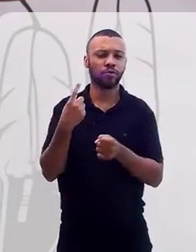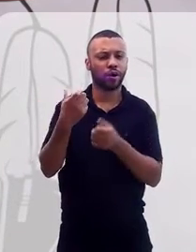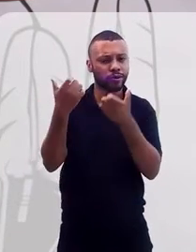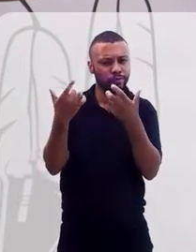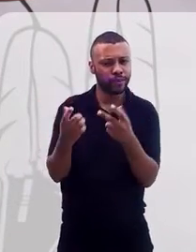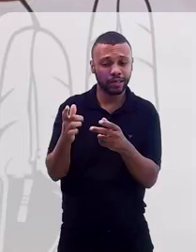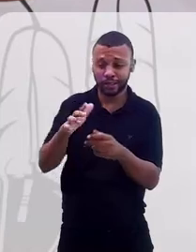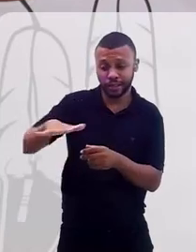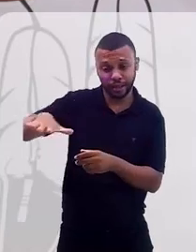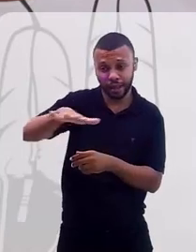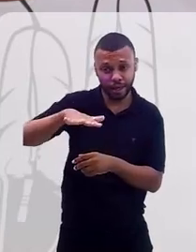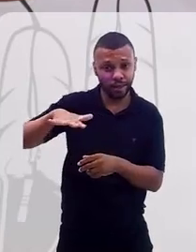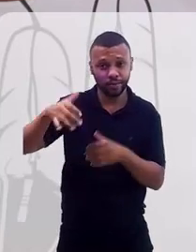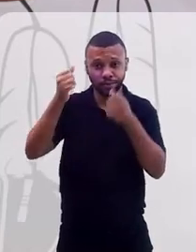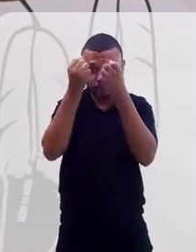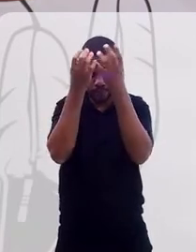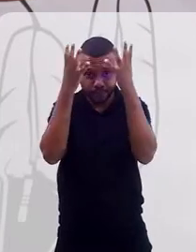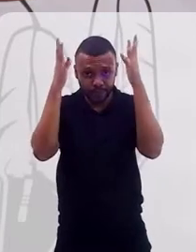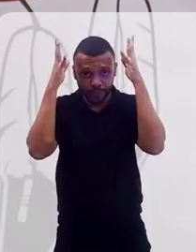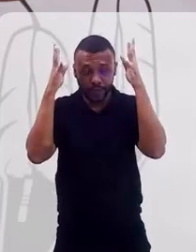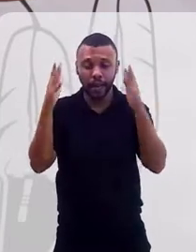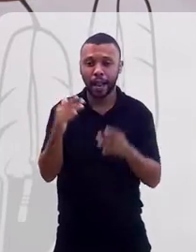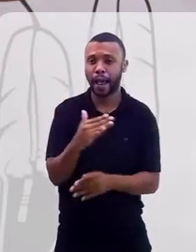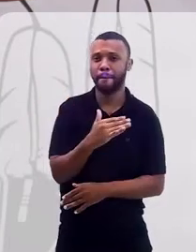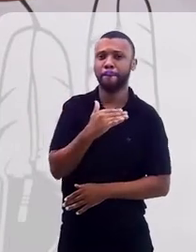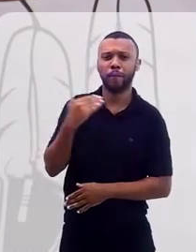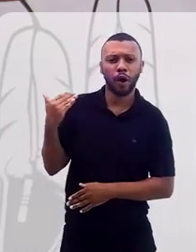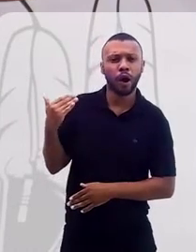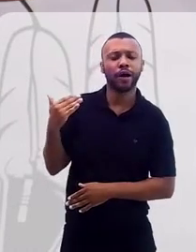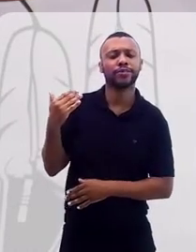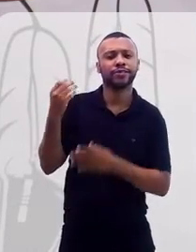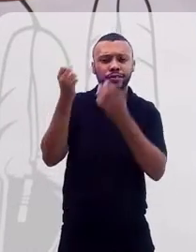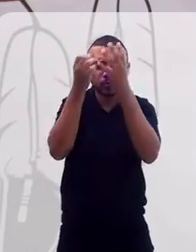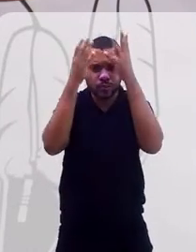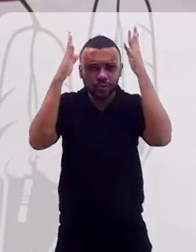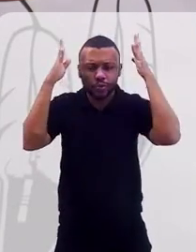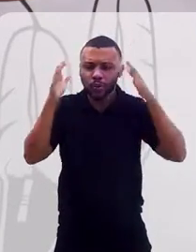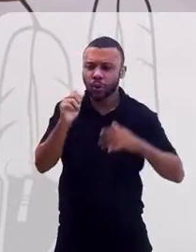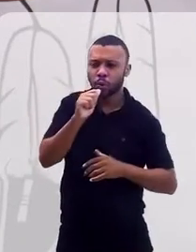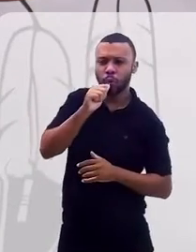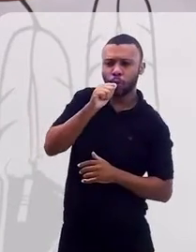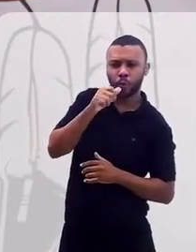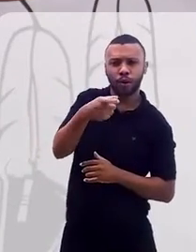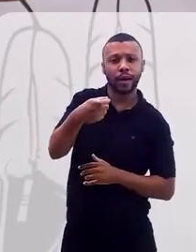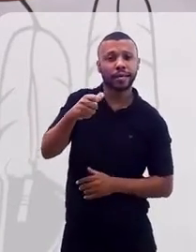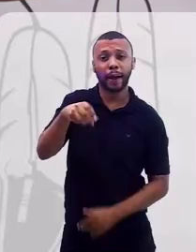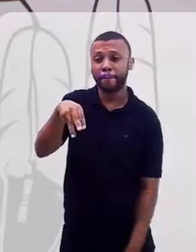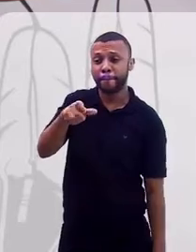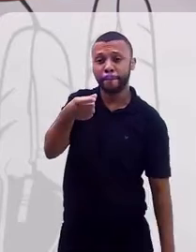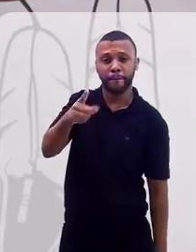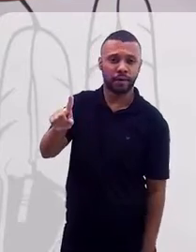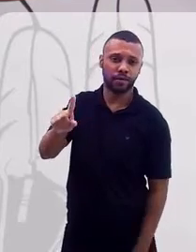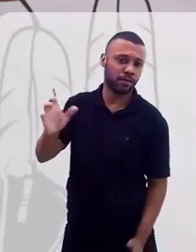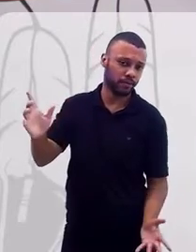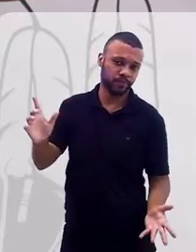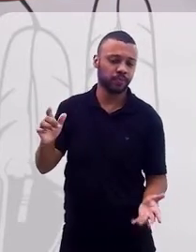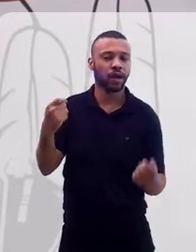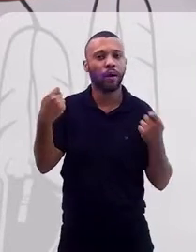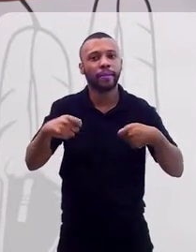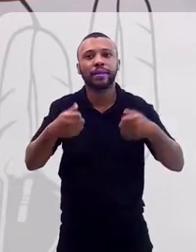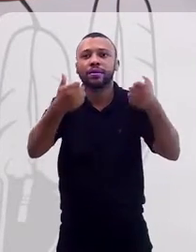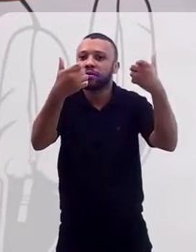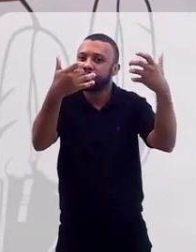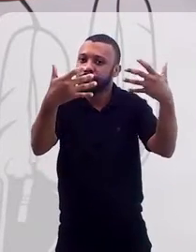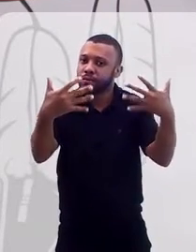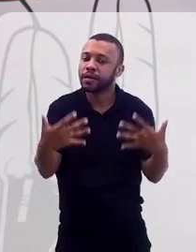no chamanismo de eh a morte do chaman eu entrei nessa morte do chaman né Eu tive